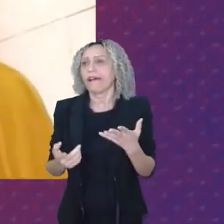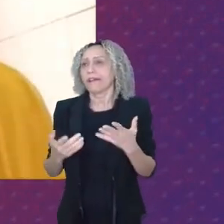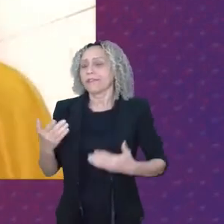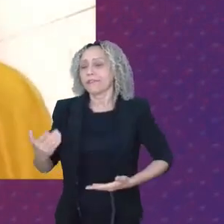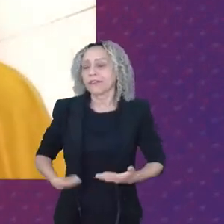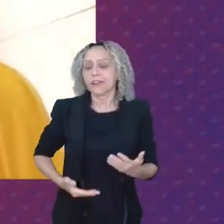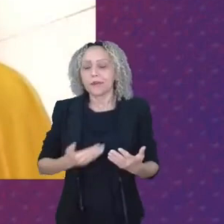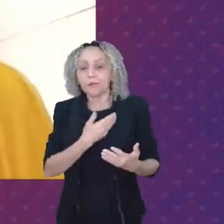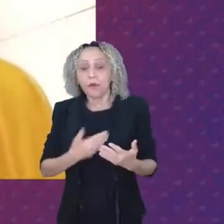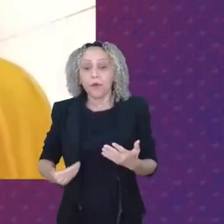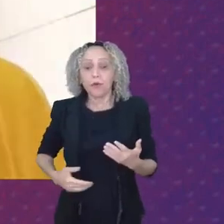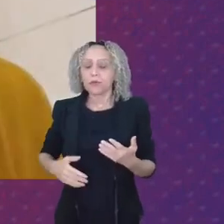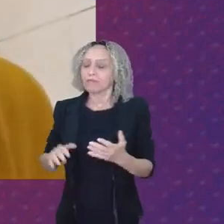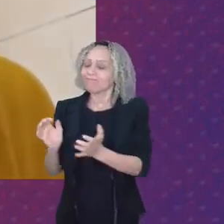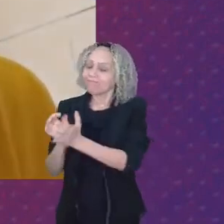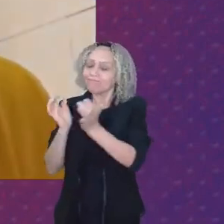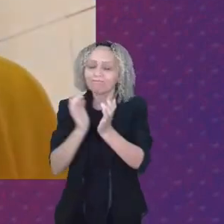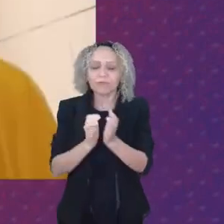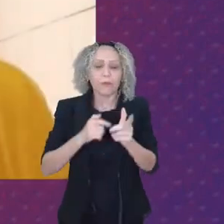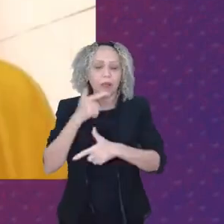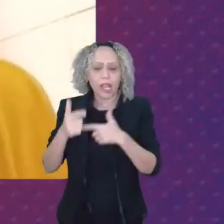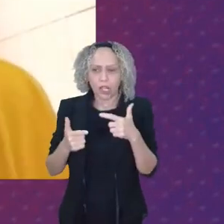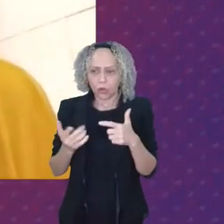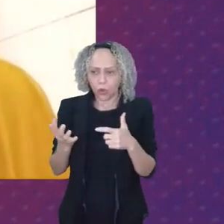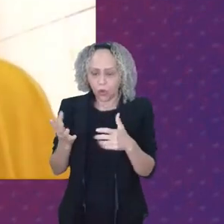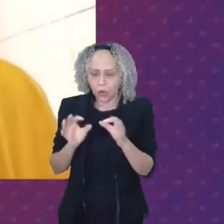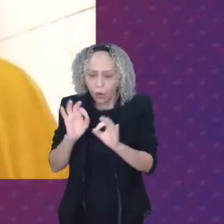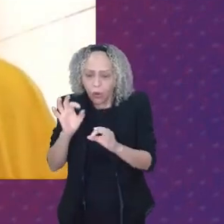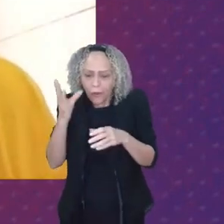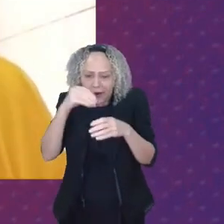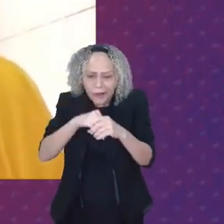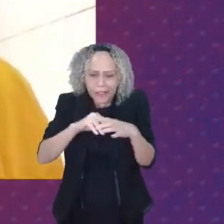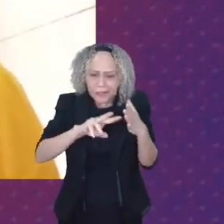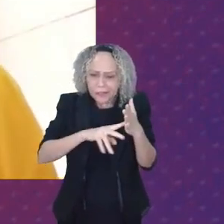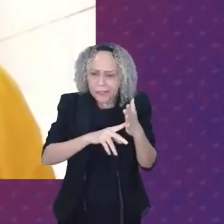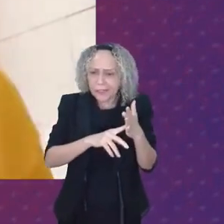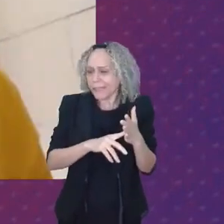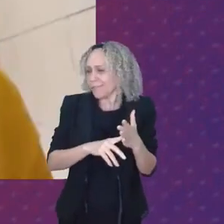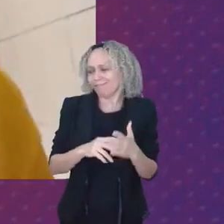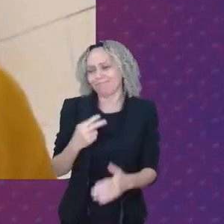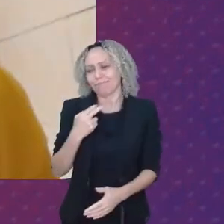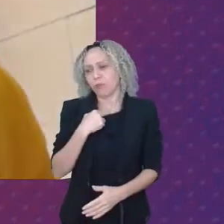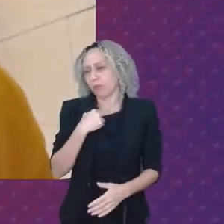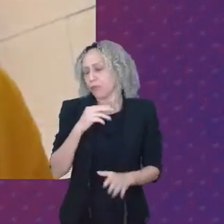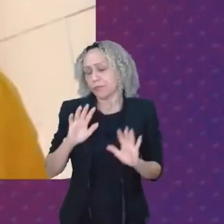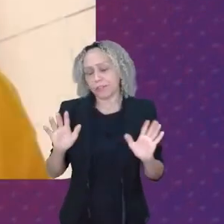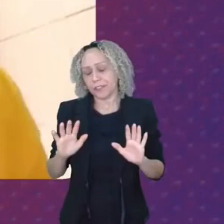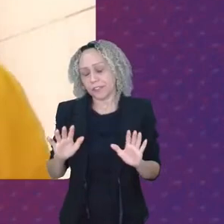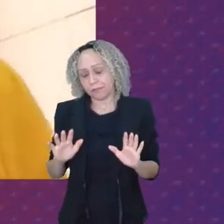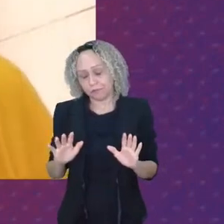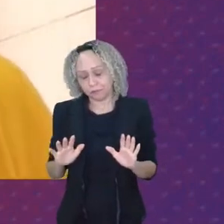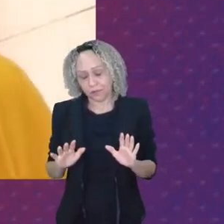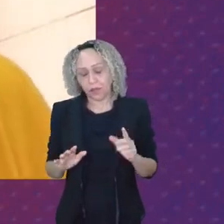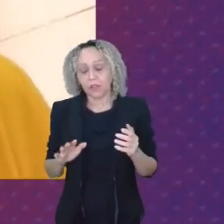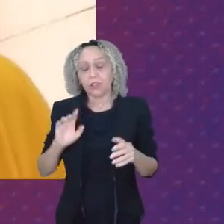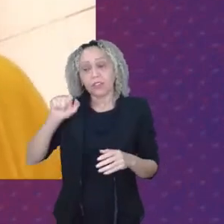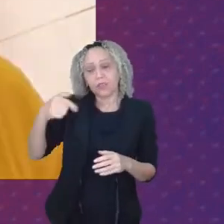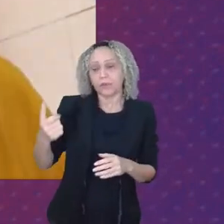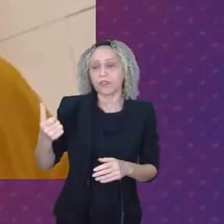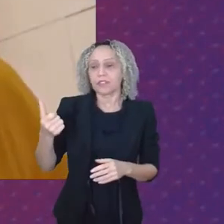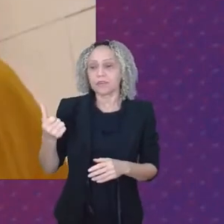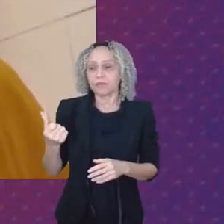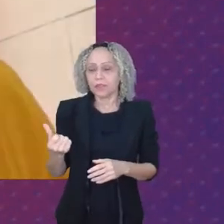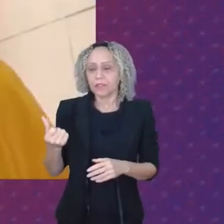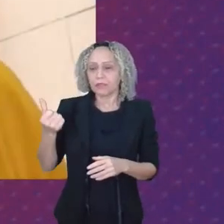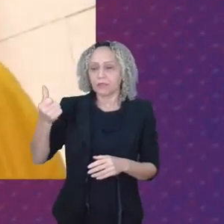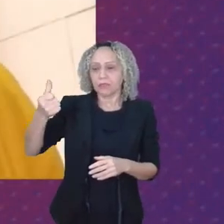de 1988. Até então era associação. E em 1979 foi